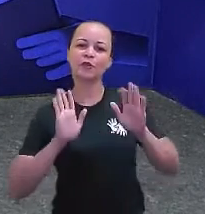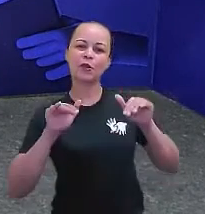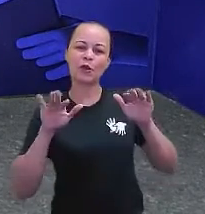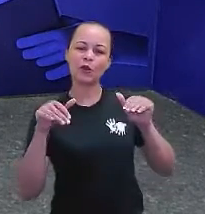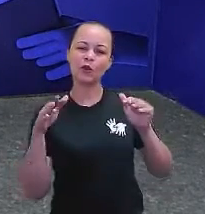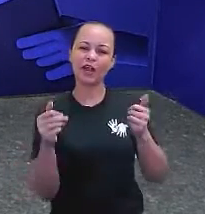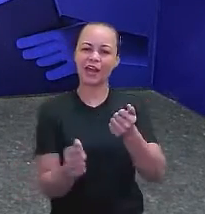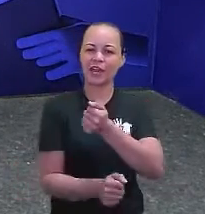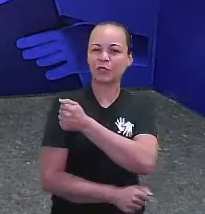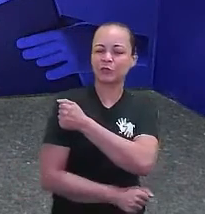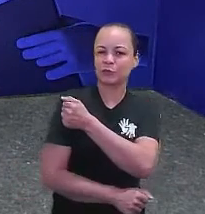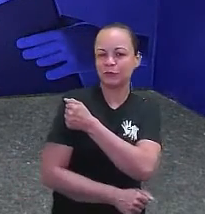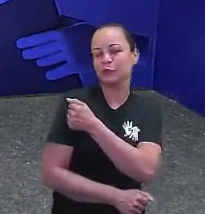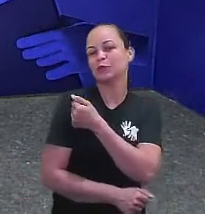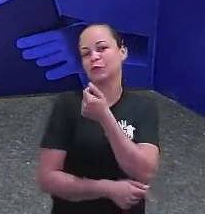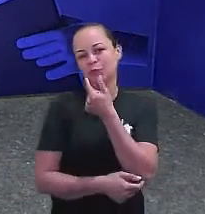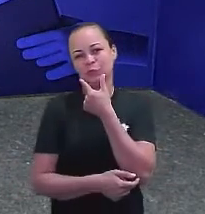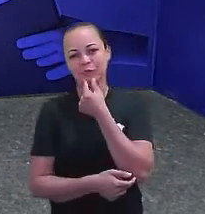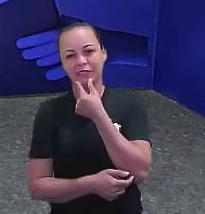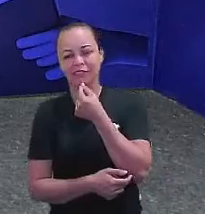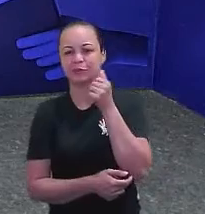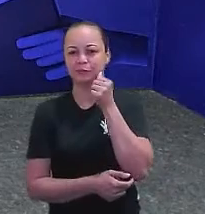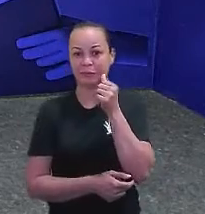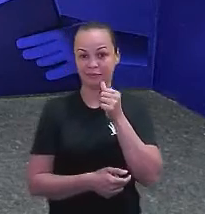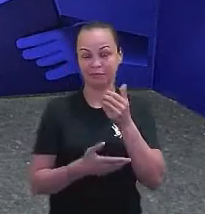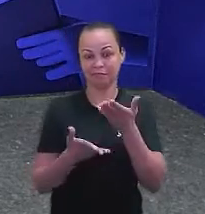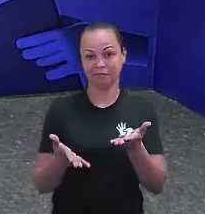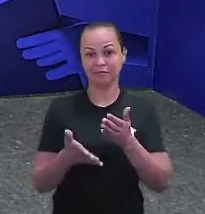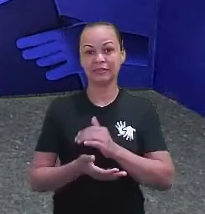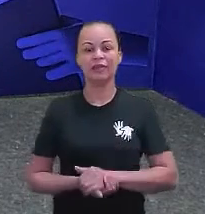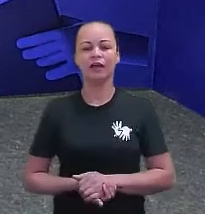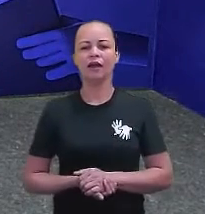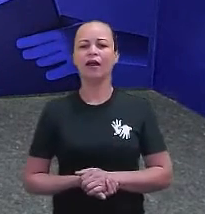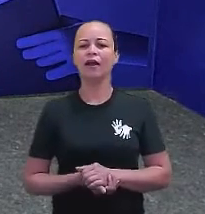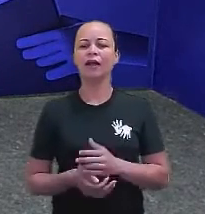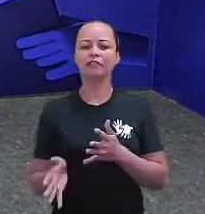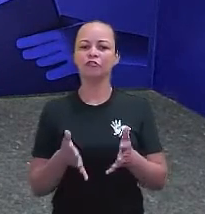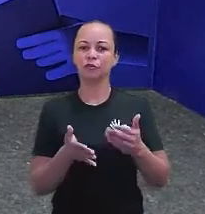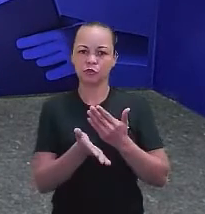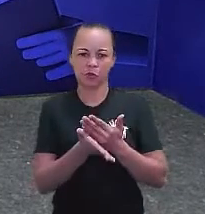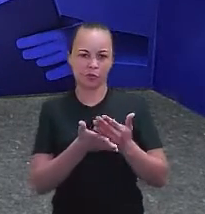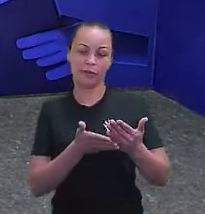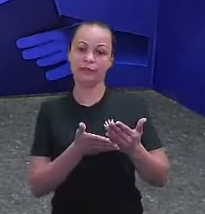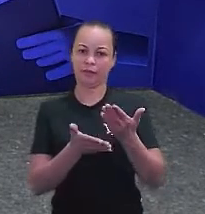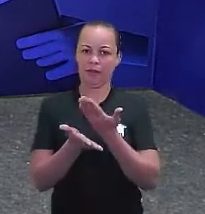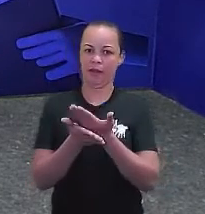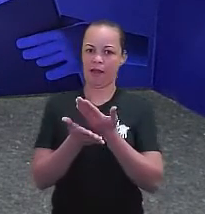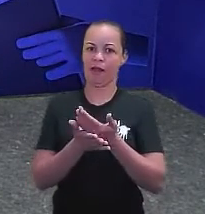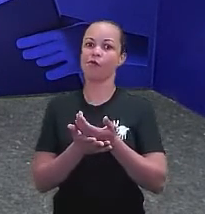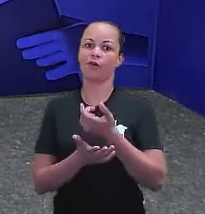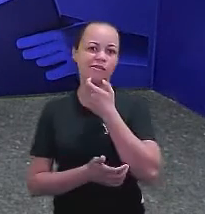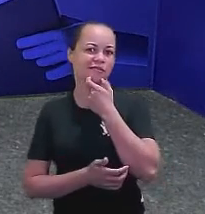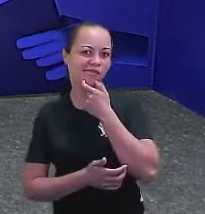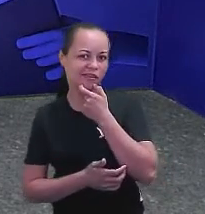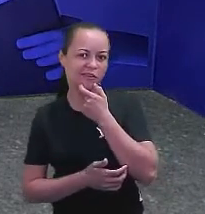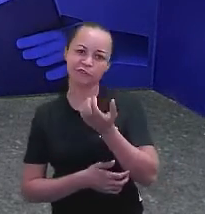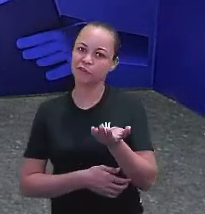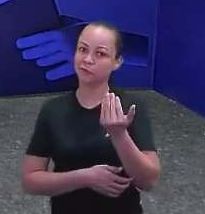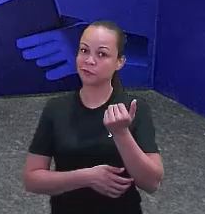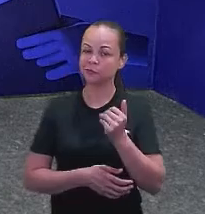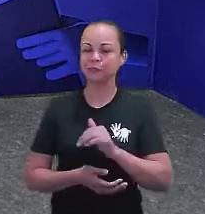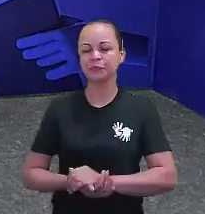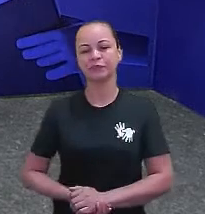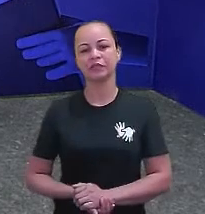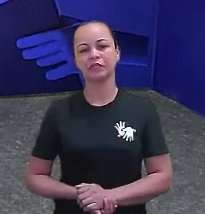Boys and girls, olá meninos e meninas. Vamos começar a nossa English Class, a nossa aula de inglês. Bom,